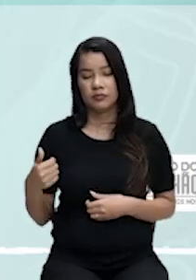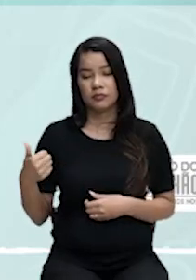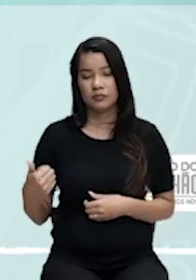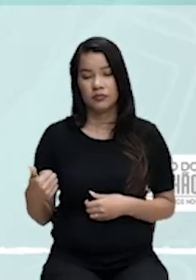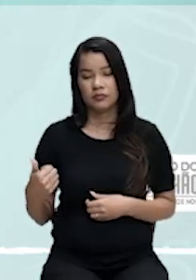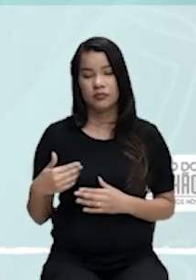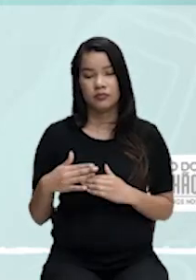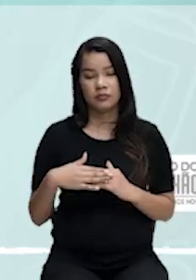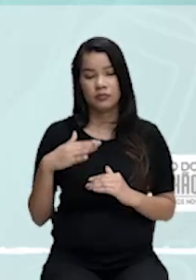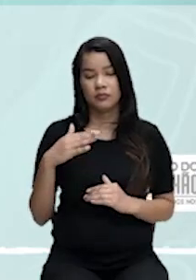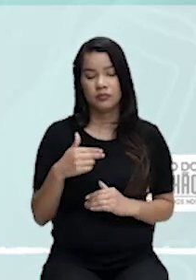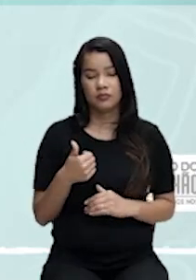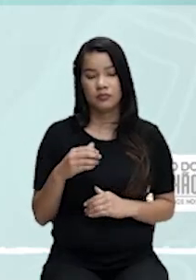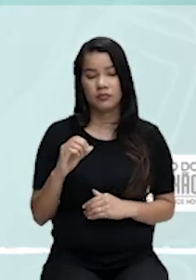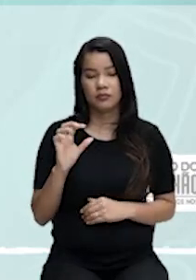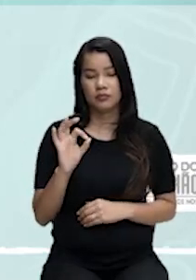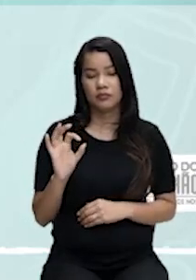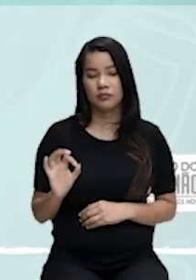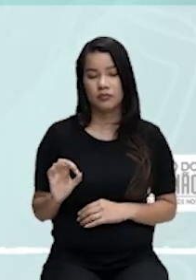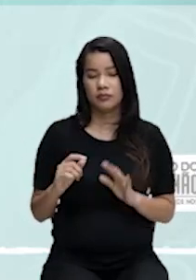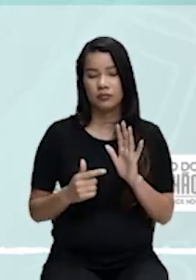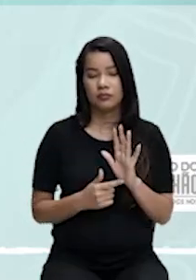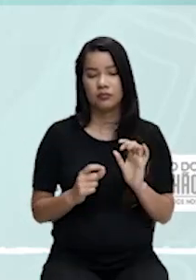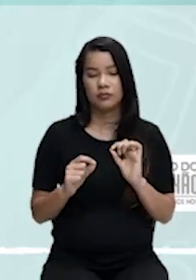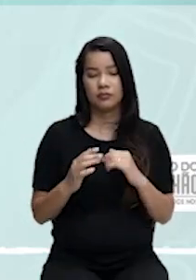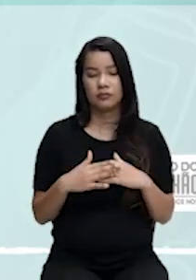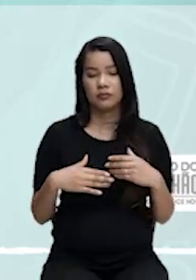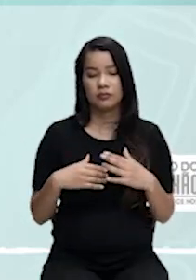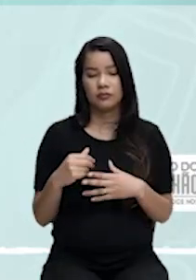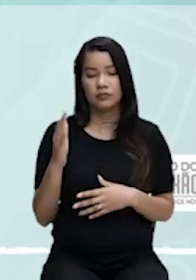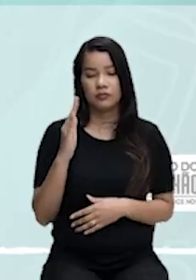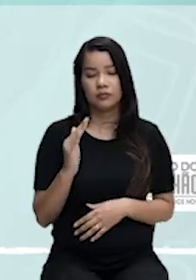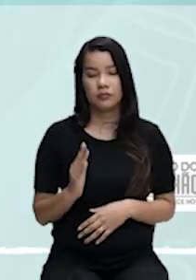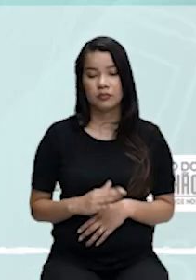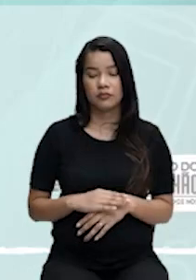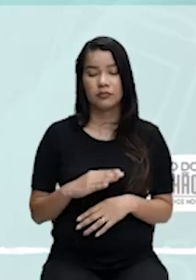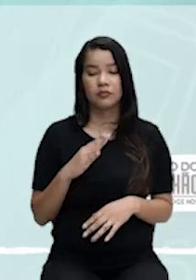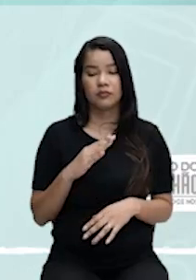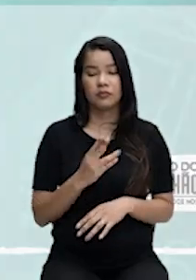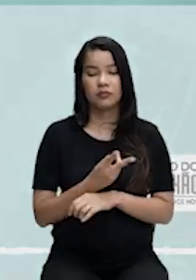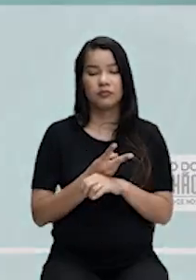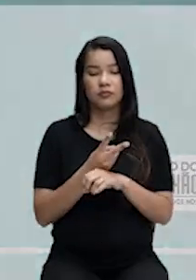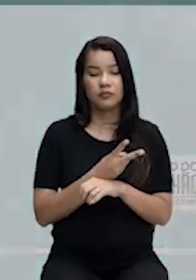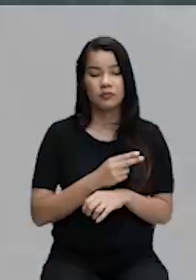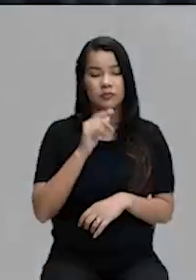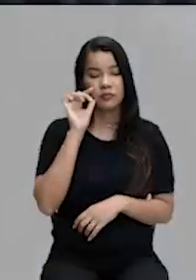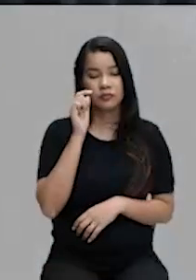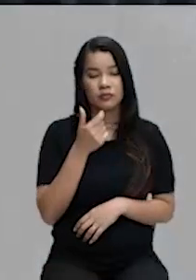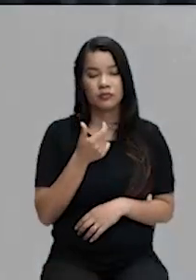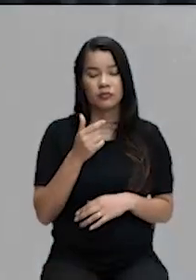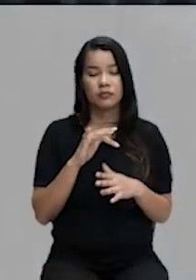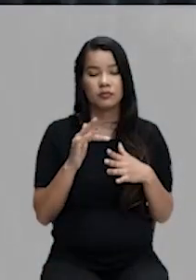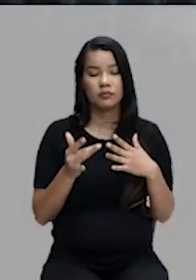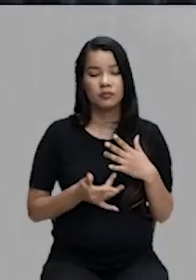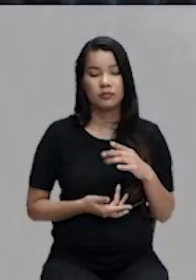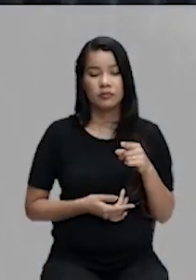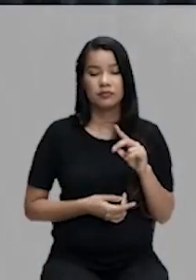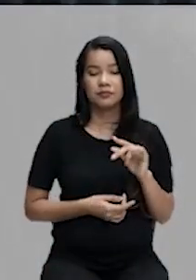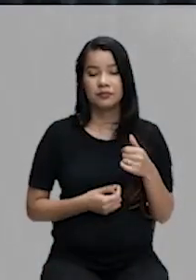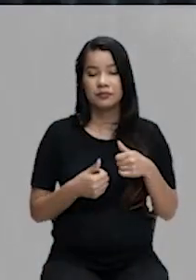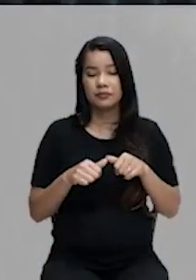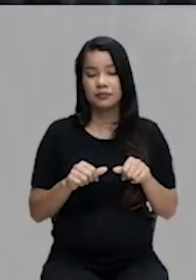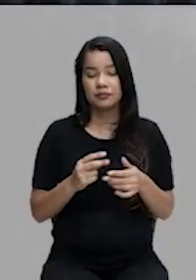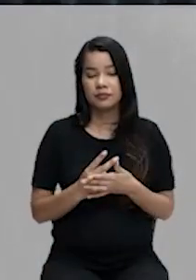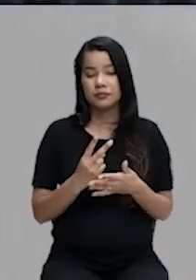10%, mostrando que os profissionais brasileiros estão cada vez mais interessados nas redes sociais. Então, vocês aí que estão sempre ligados nas